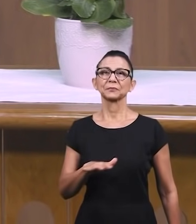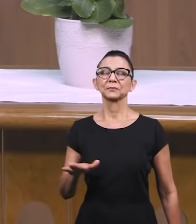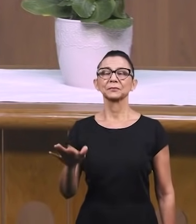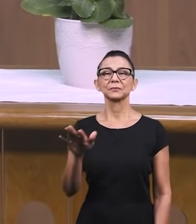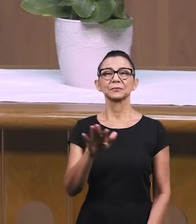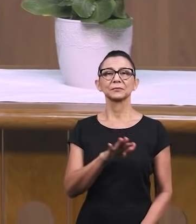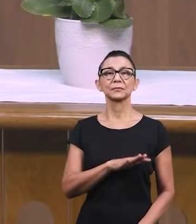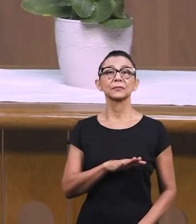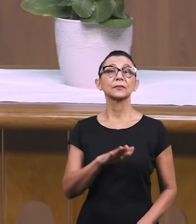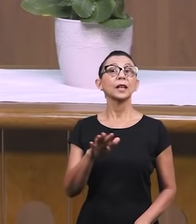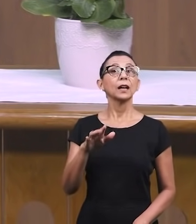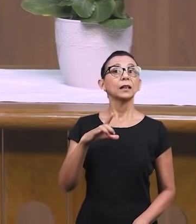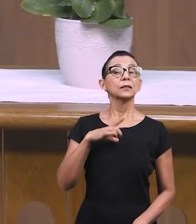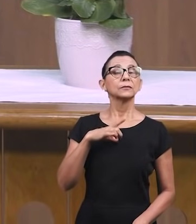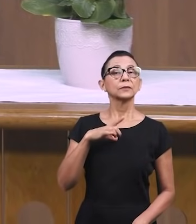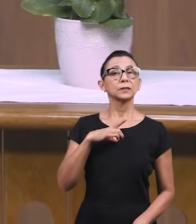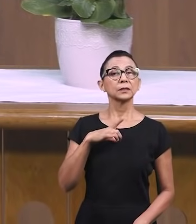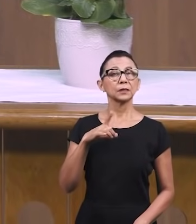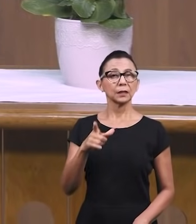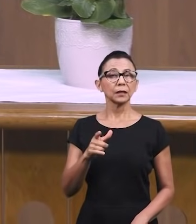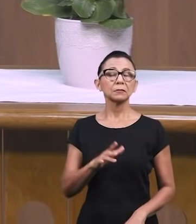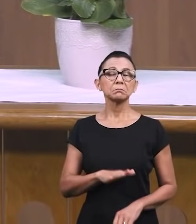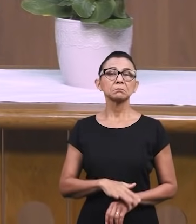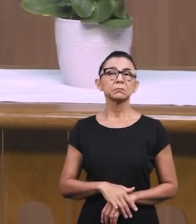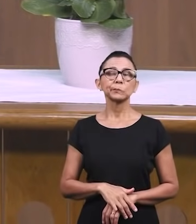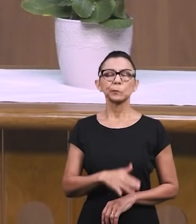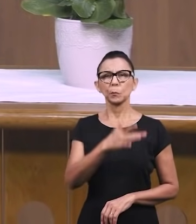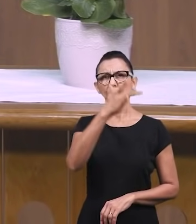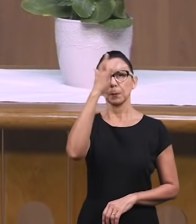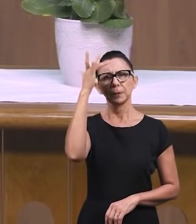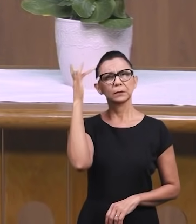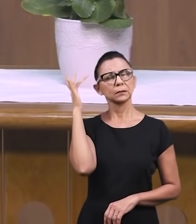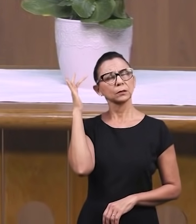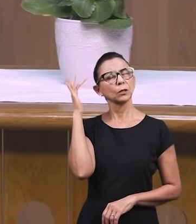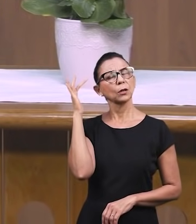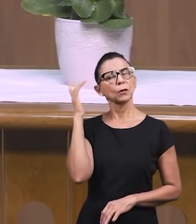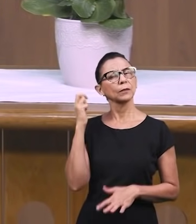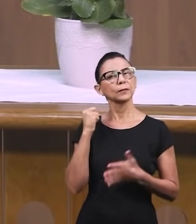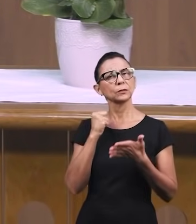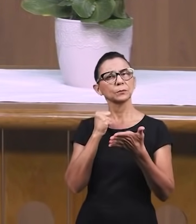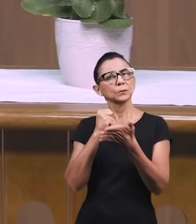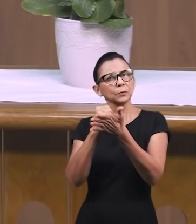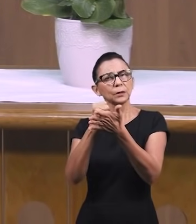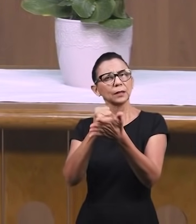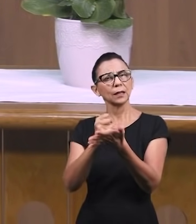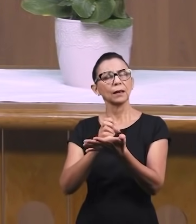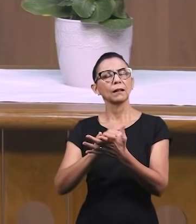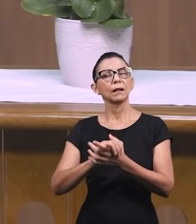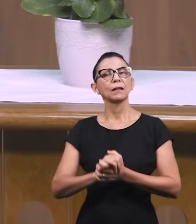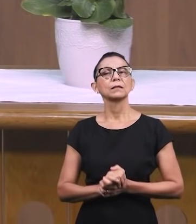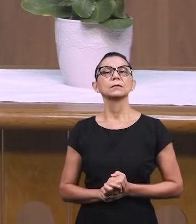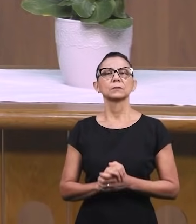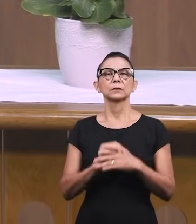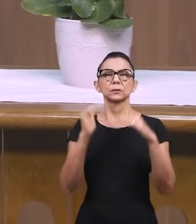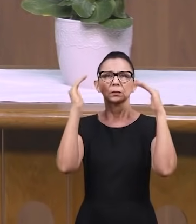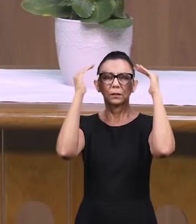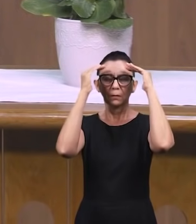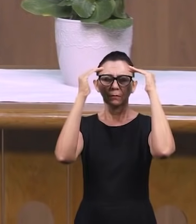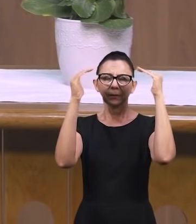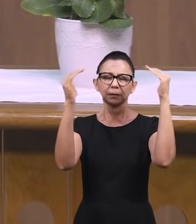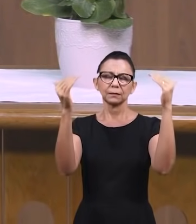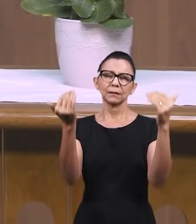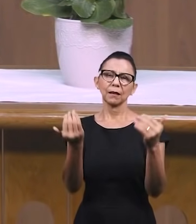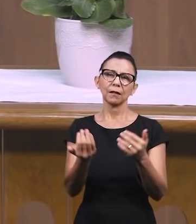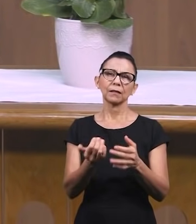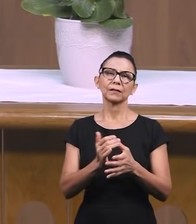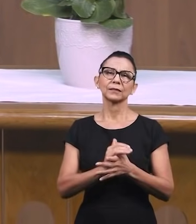nacional e do outro lado da linha vai ter uma pessoa que vai te ouvir, te atender de maneira